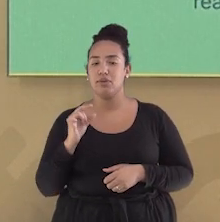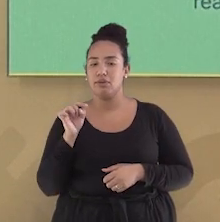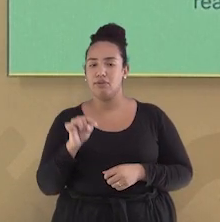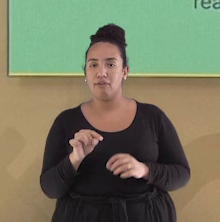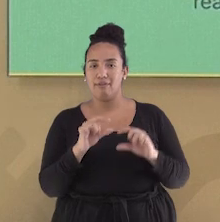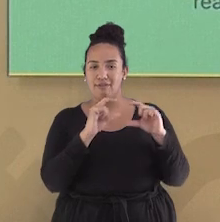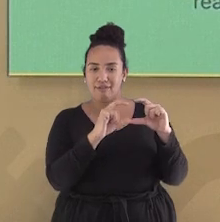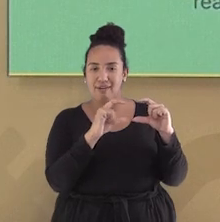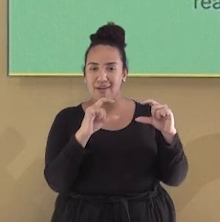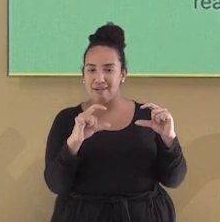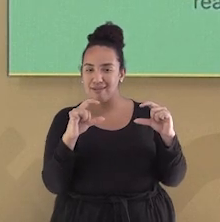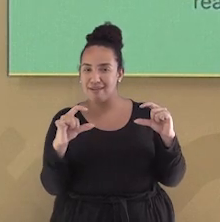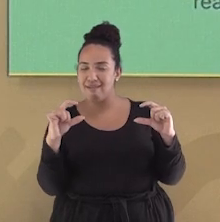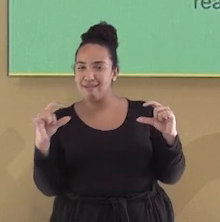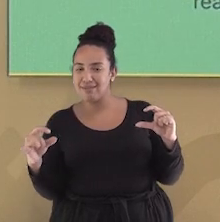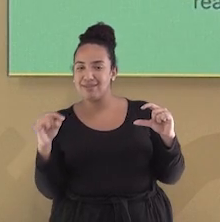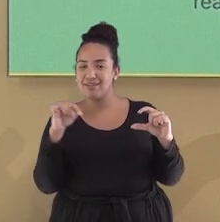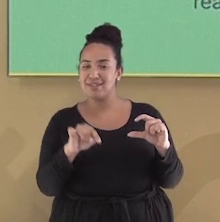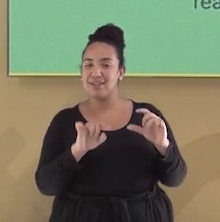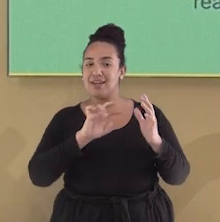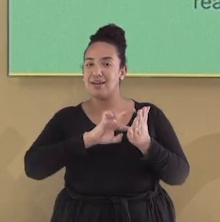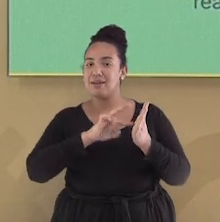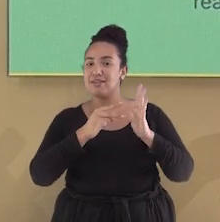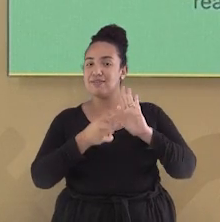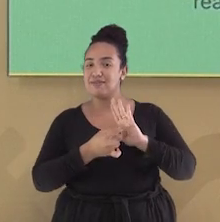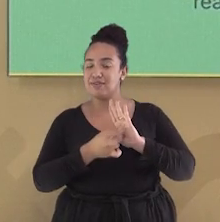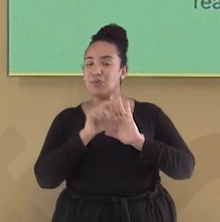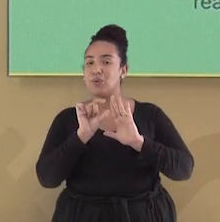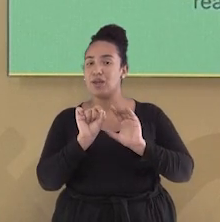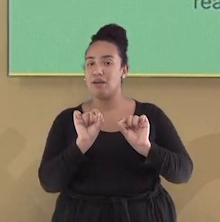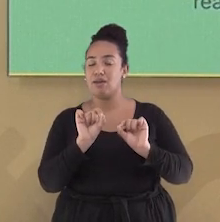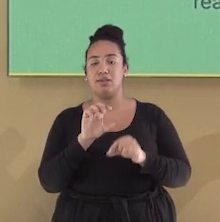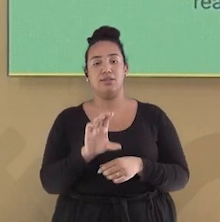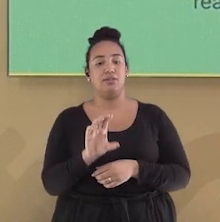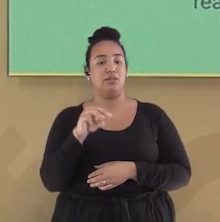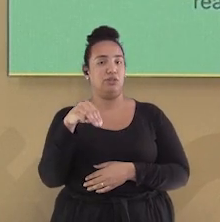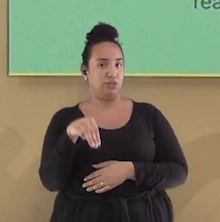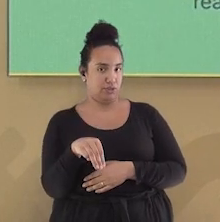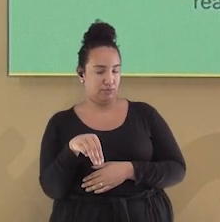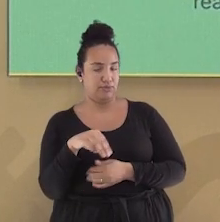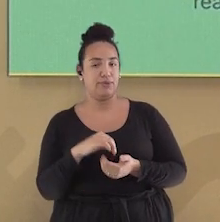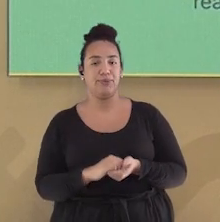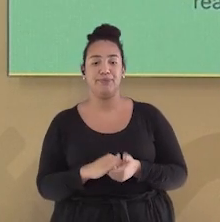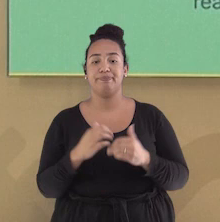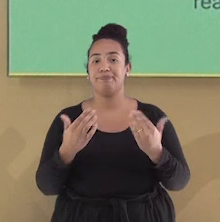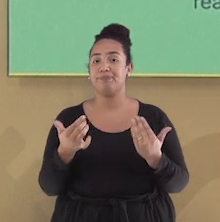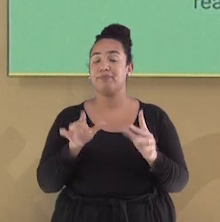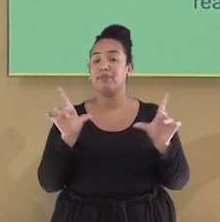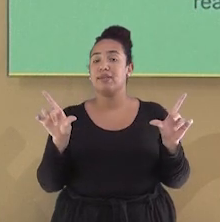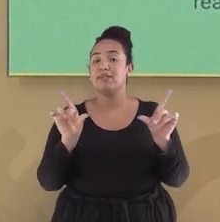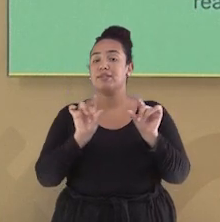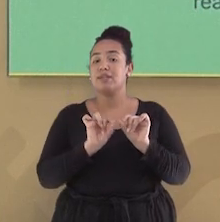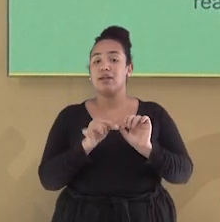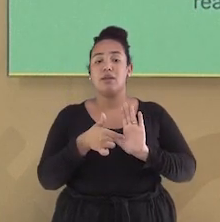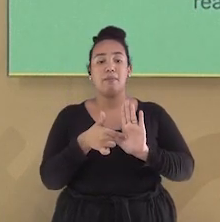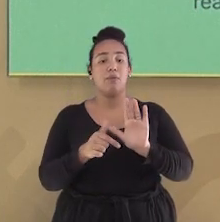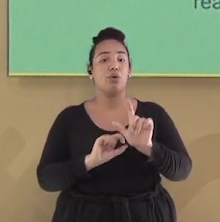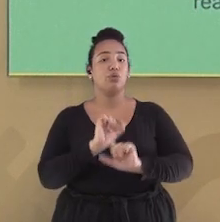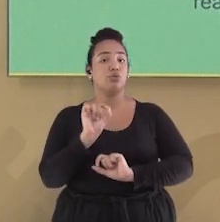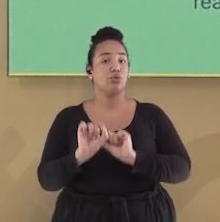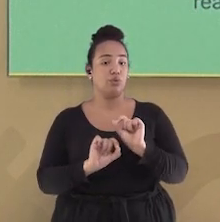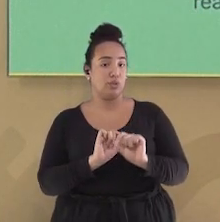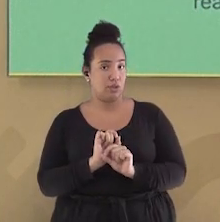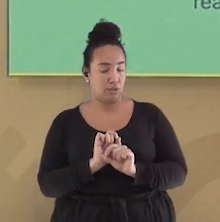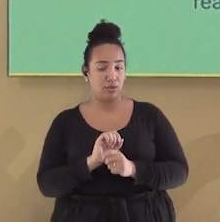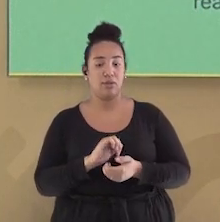esses quadradinhos que representam os centímetros. Nesse caso, a escala gráfica mostra